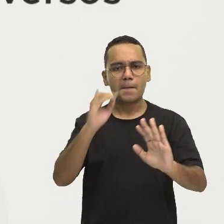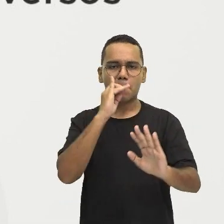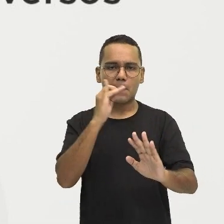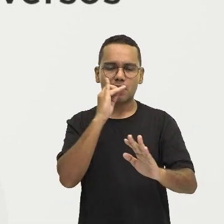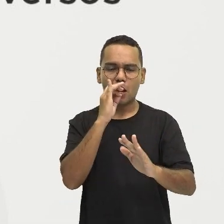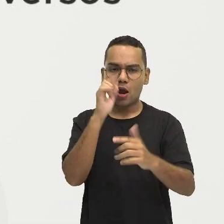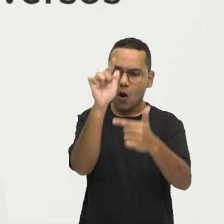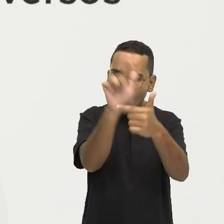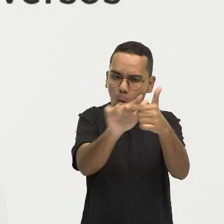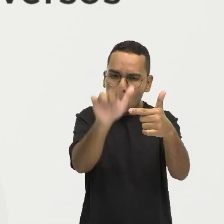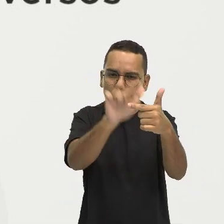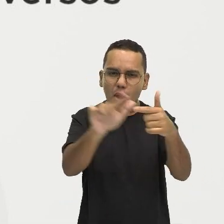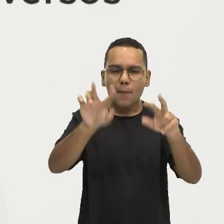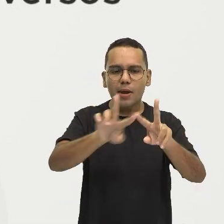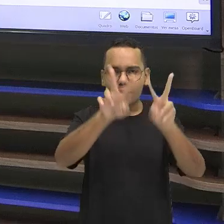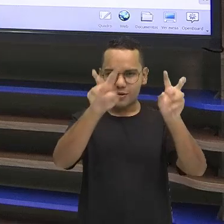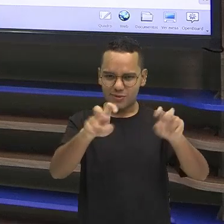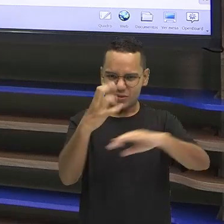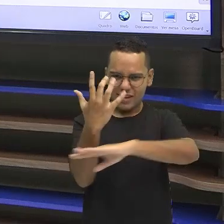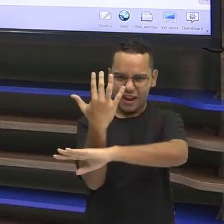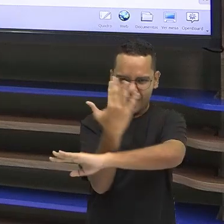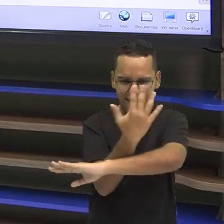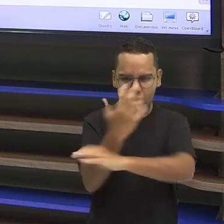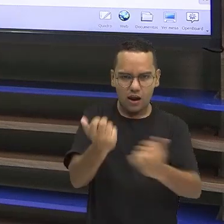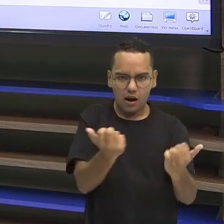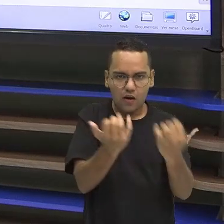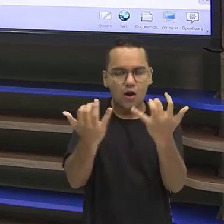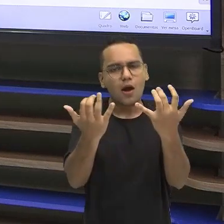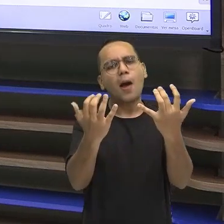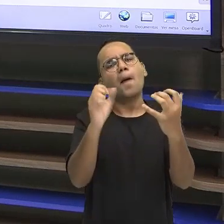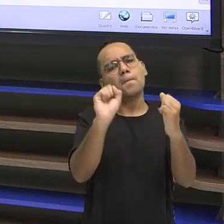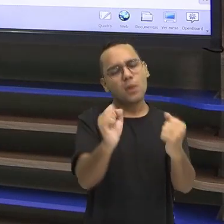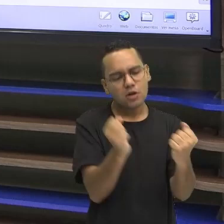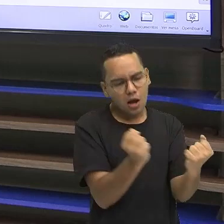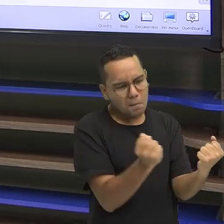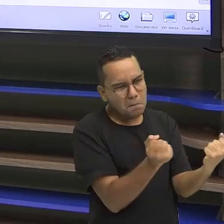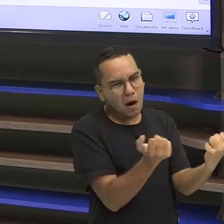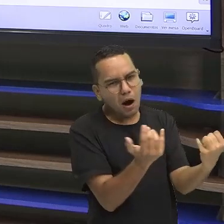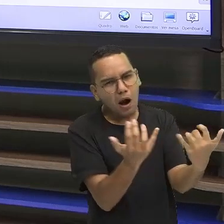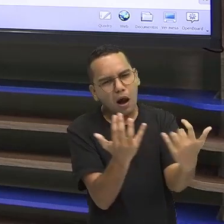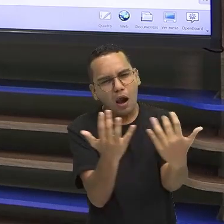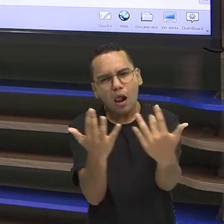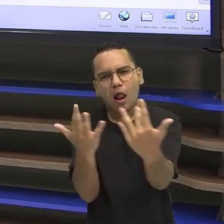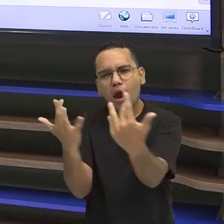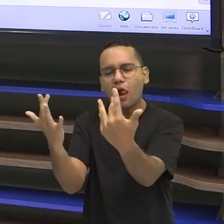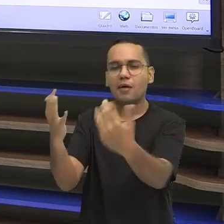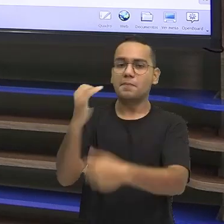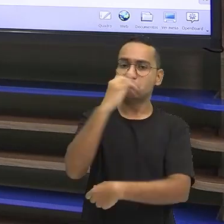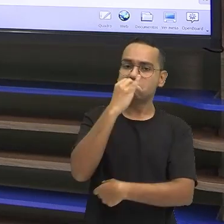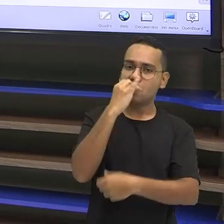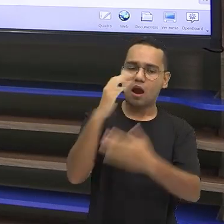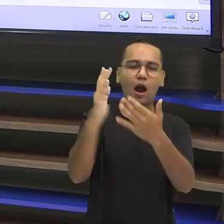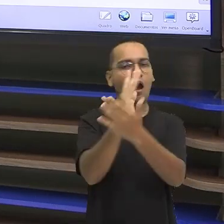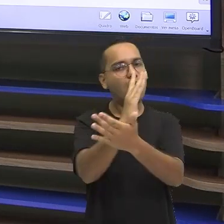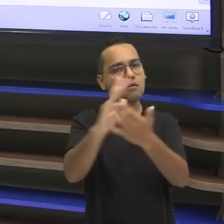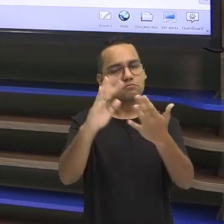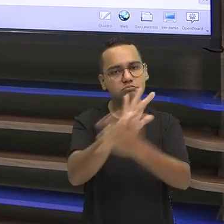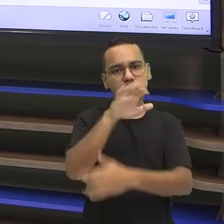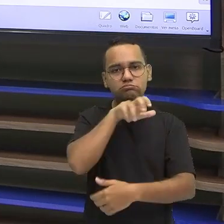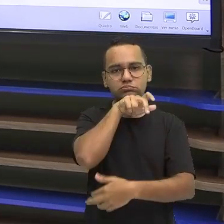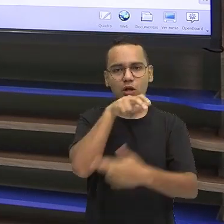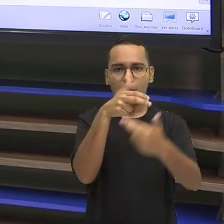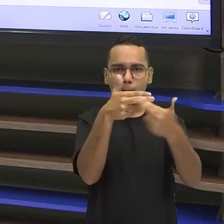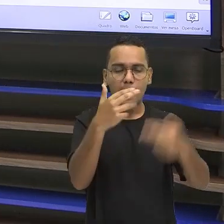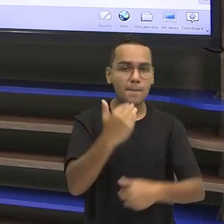grandes proporções e aí ele foge de controle. Então, pode acontecer ali alguns desastres, né? Alguns animais morrerem, tá?